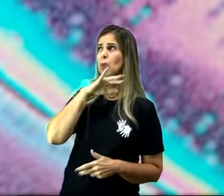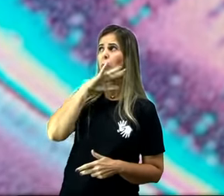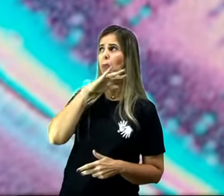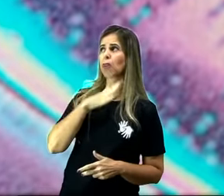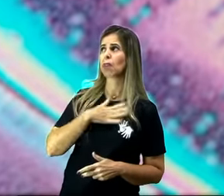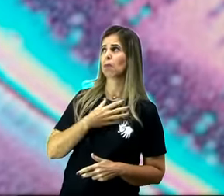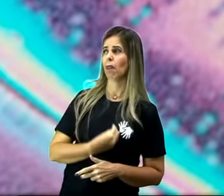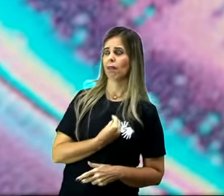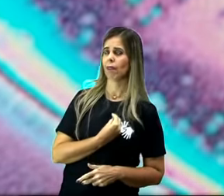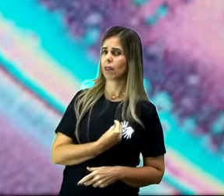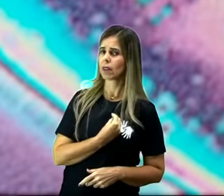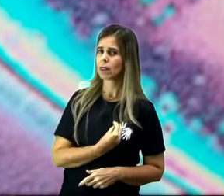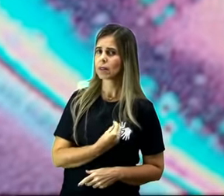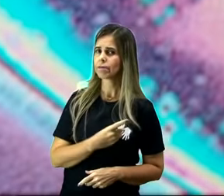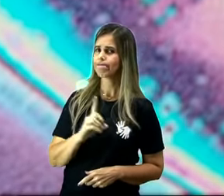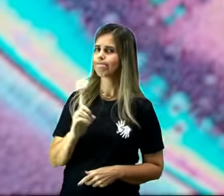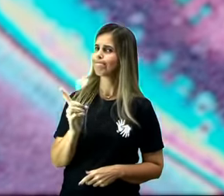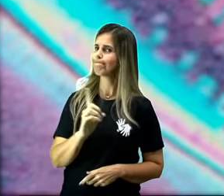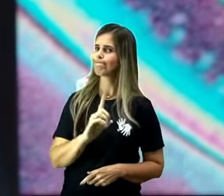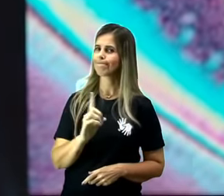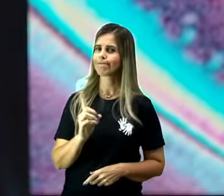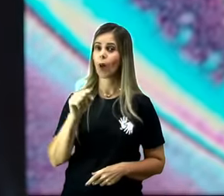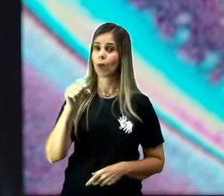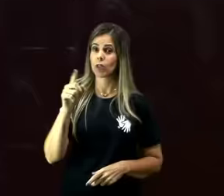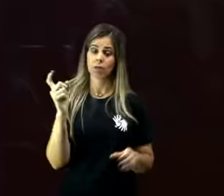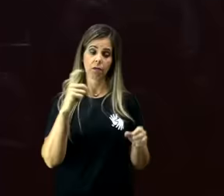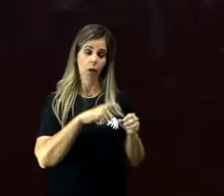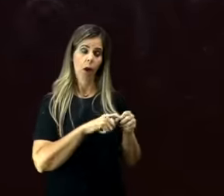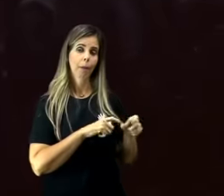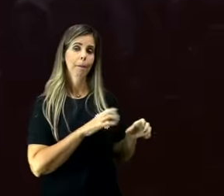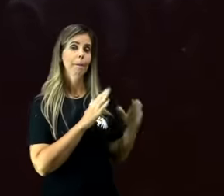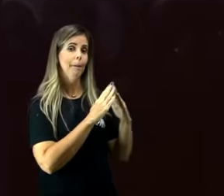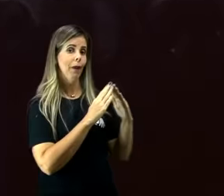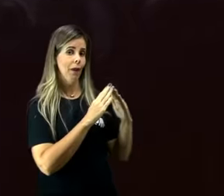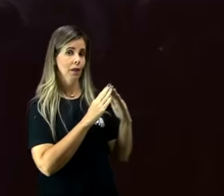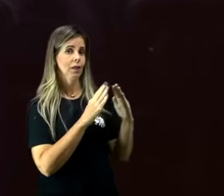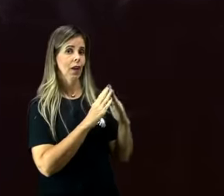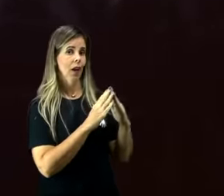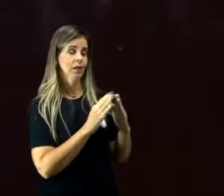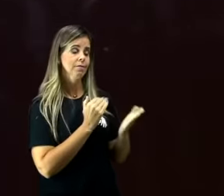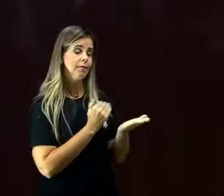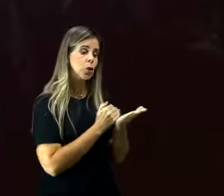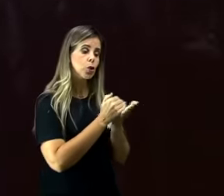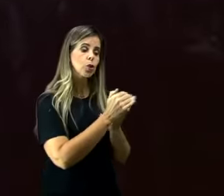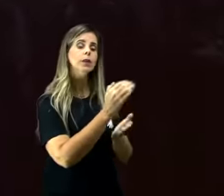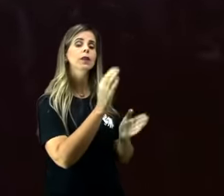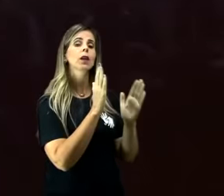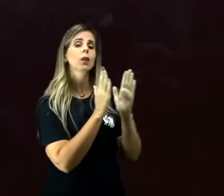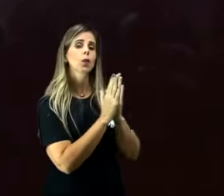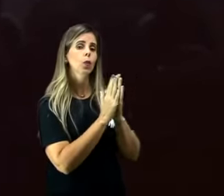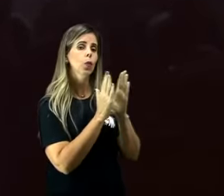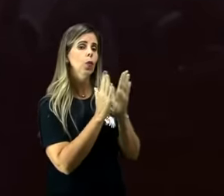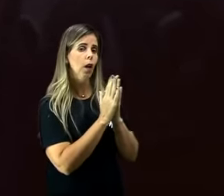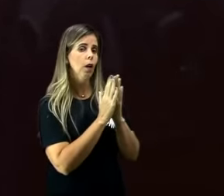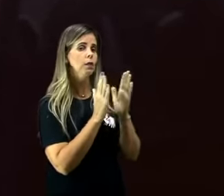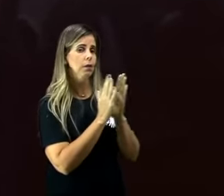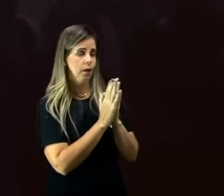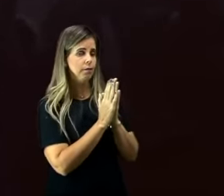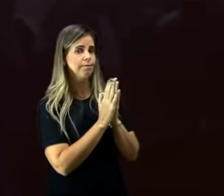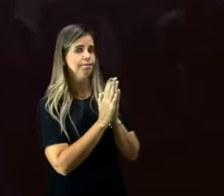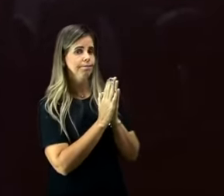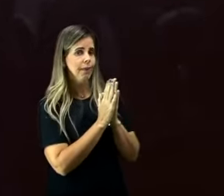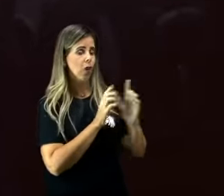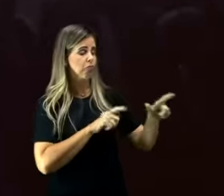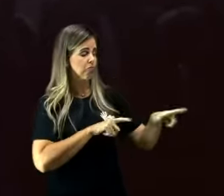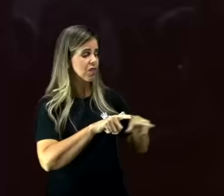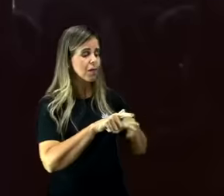tua casa, lá no teu trabalho, lá nos teus negócios. Levante a mão e recebe essa palavra. Deus está te dando, eu te dei autoridade para pisar serpentes e